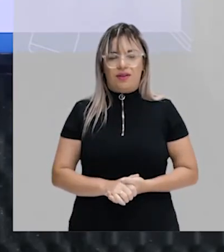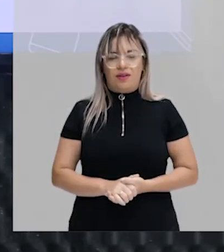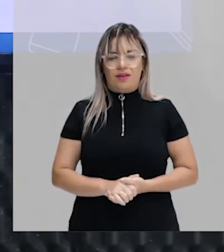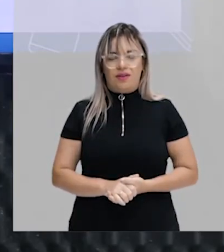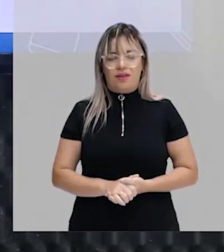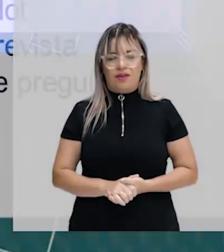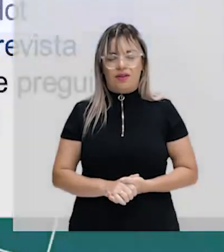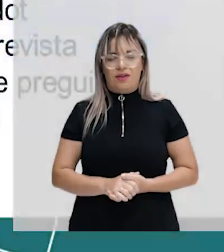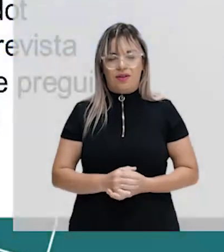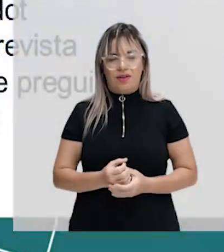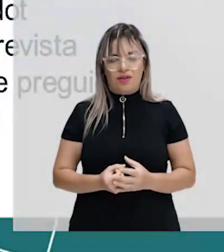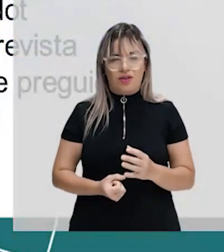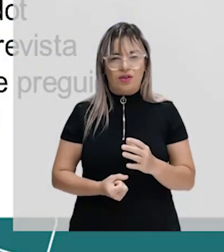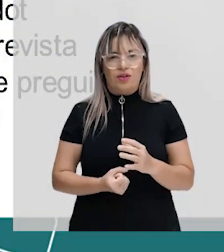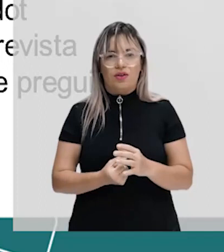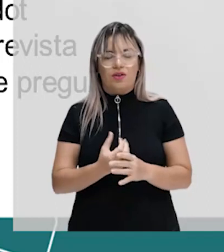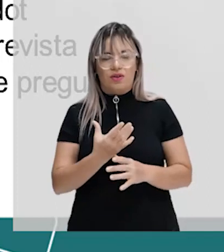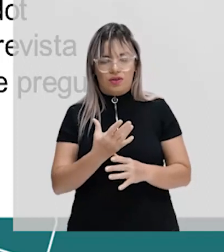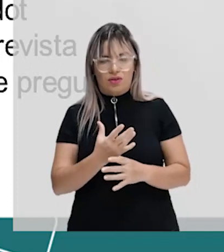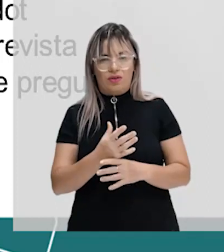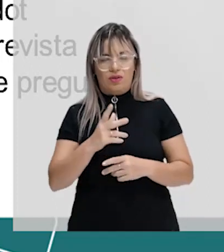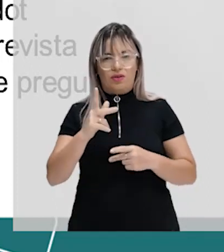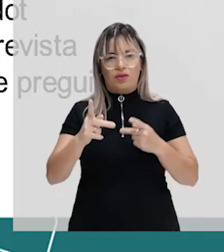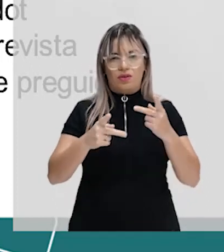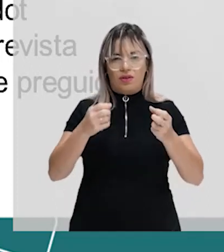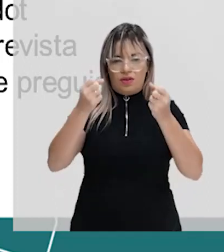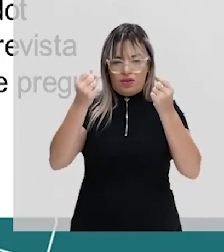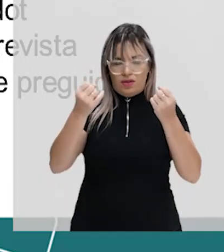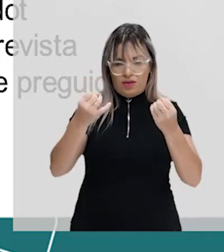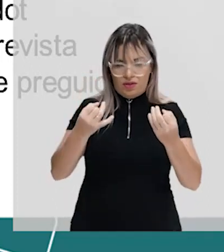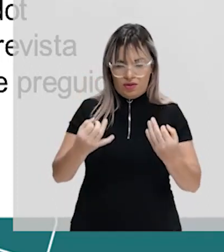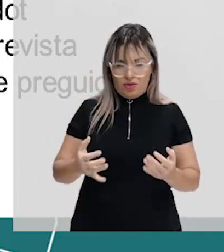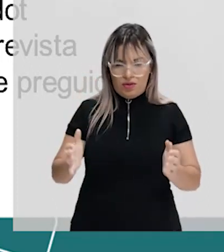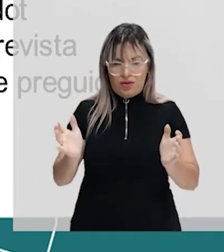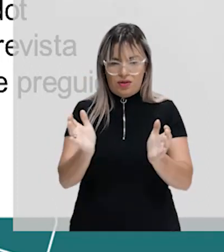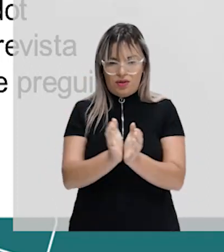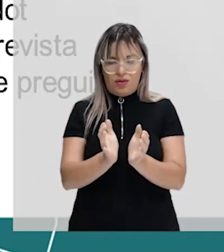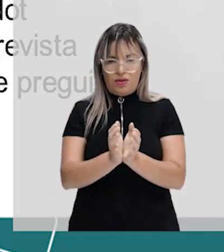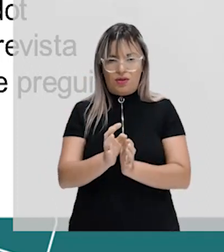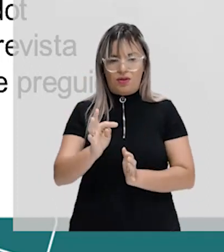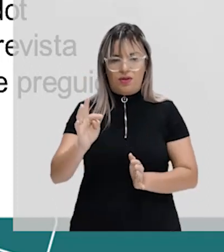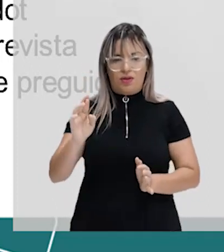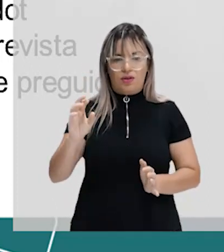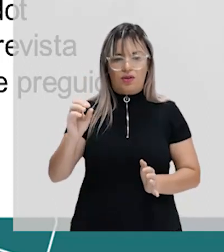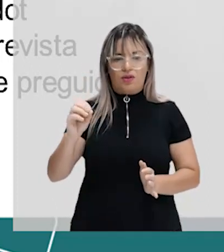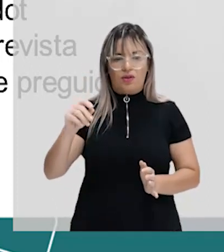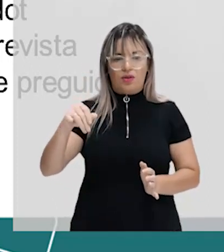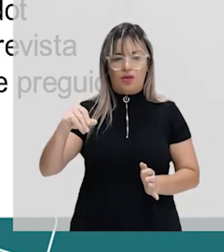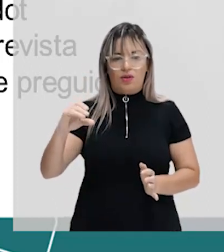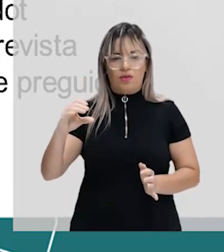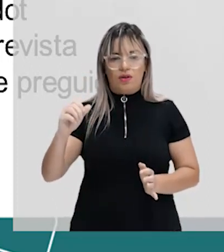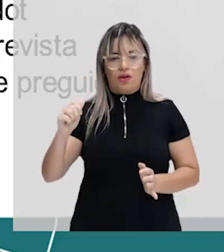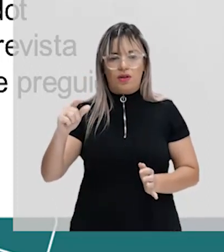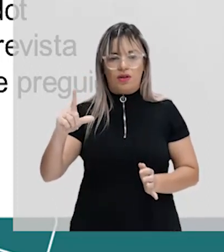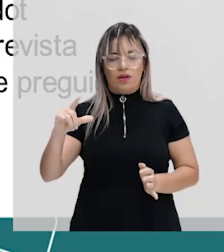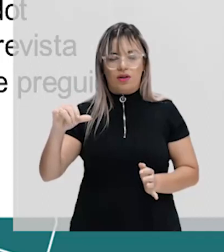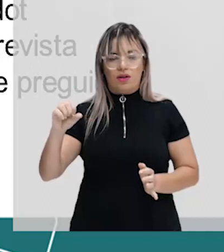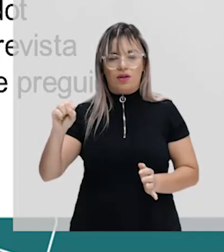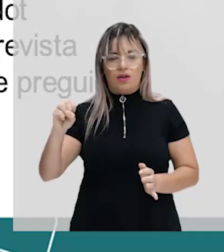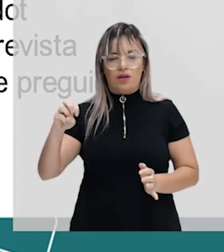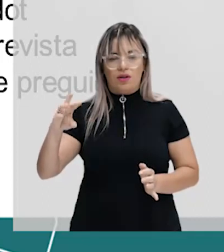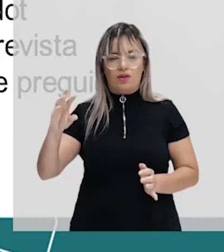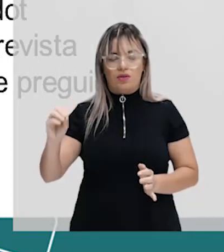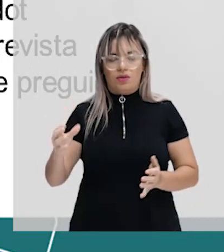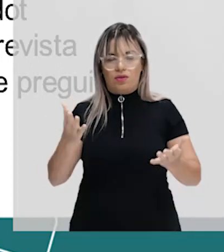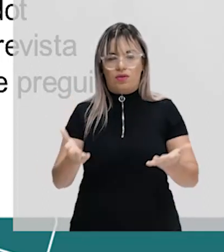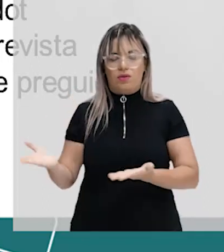Vai surgir também, gente, nós vamos falar também em outra aula, um movimento chamado tropicalismo, que surgiu nessa época. Leia comigo.